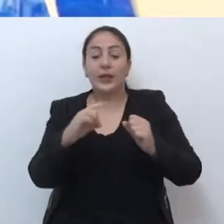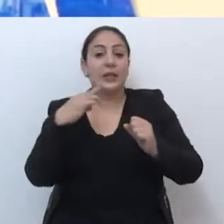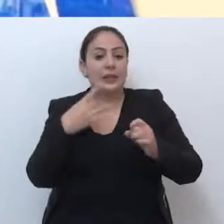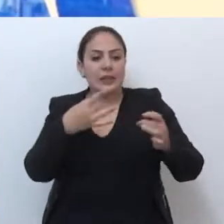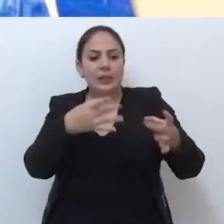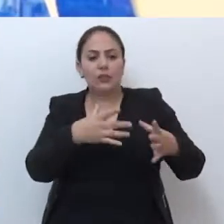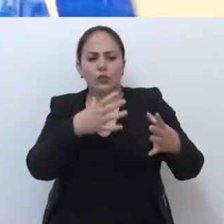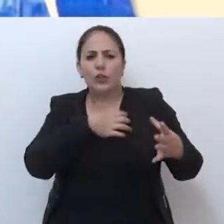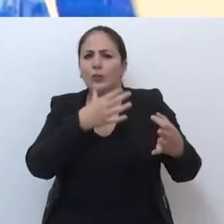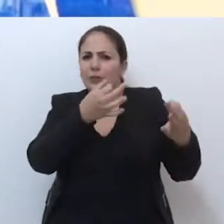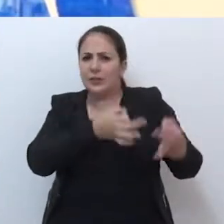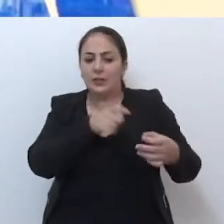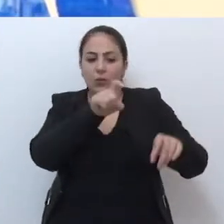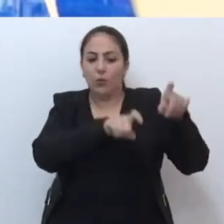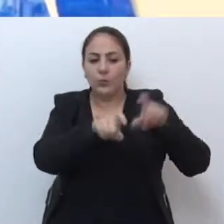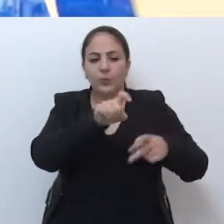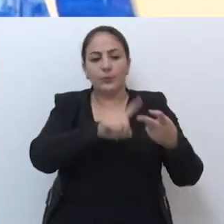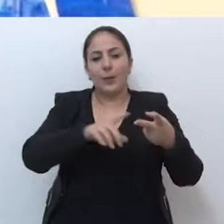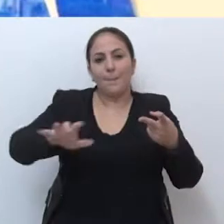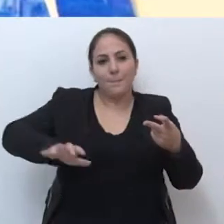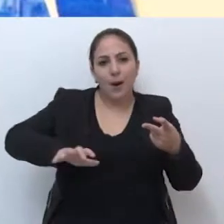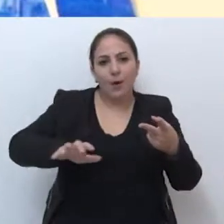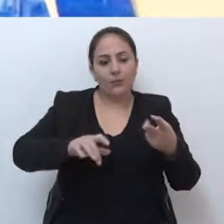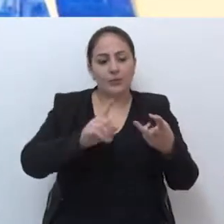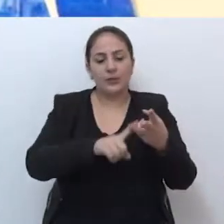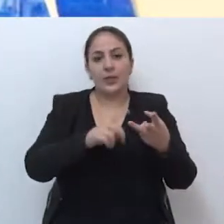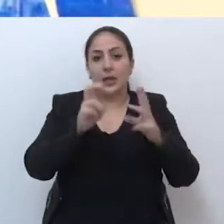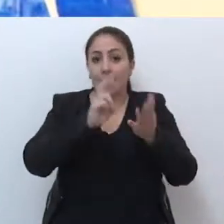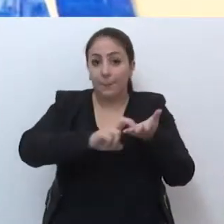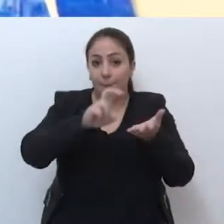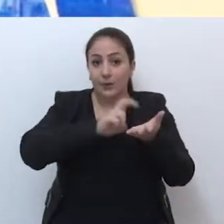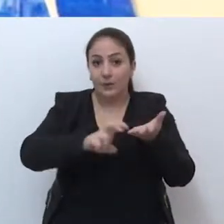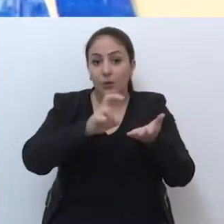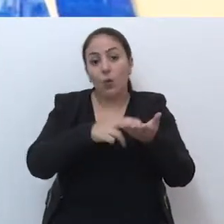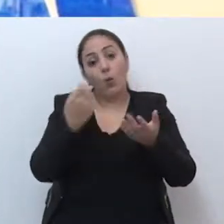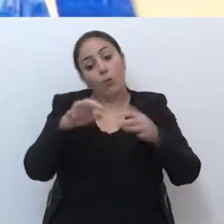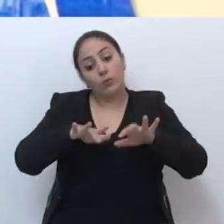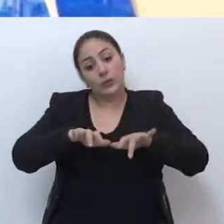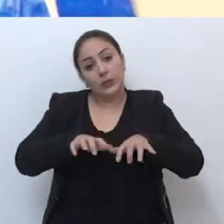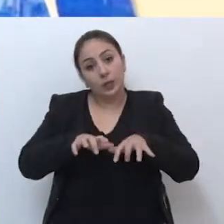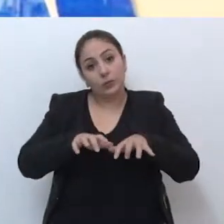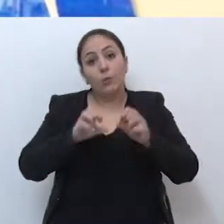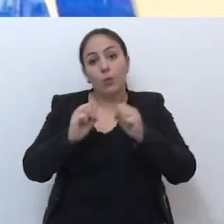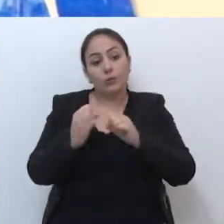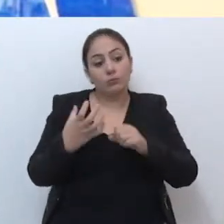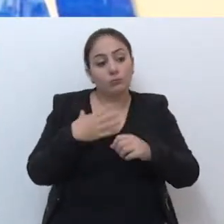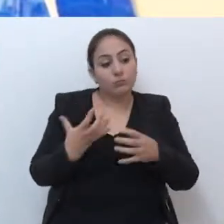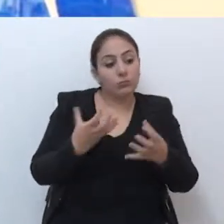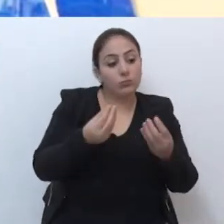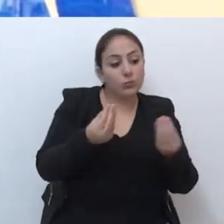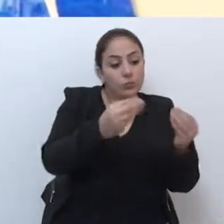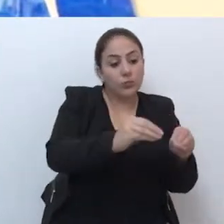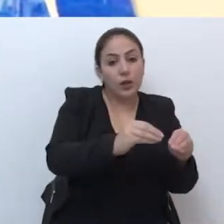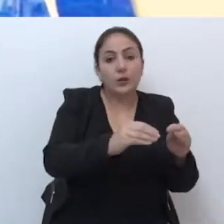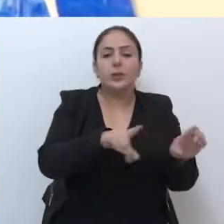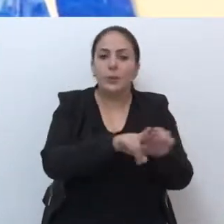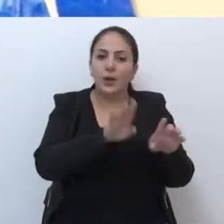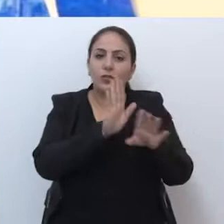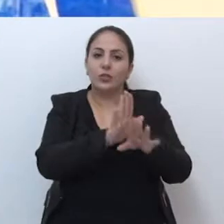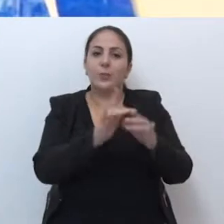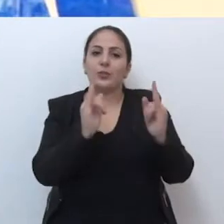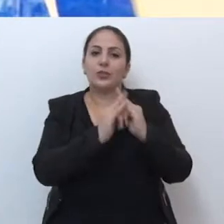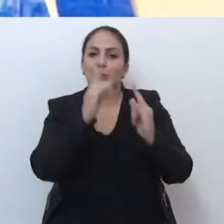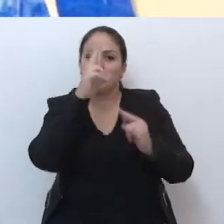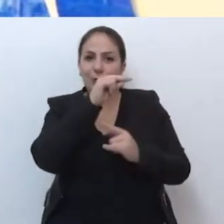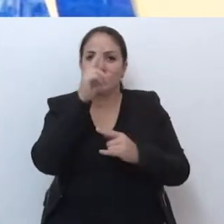forma adequada de computadores, mouses, impressoras ou teclados e ainda ajudar uma entidade do